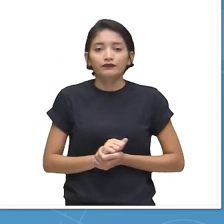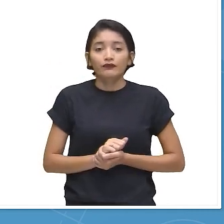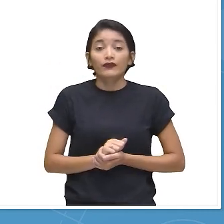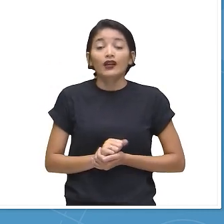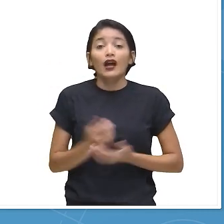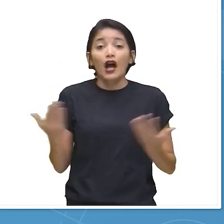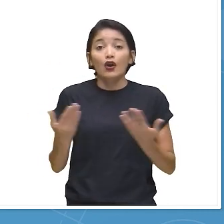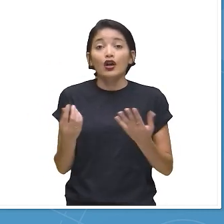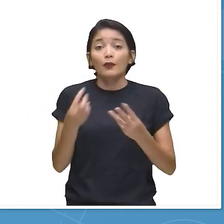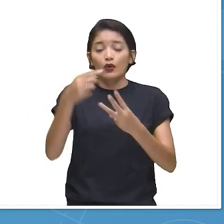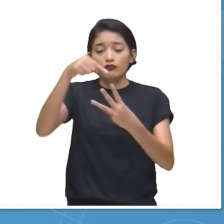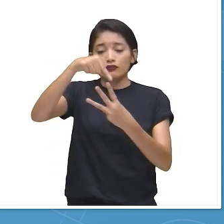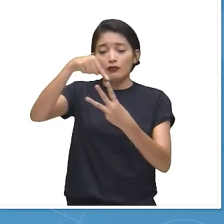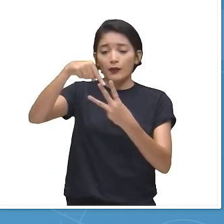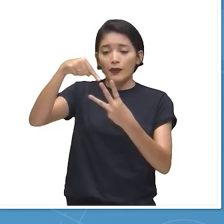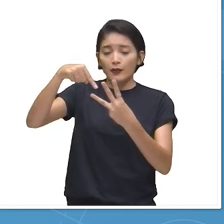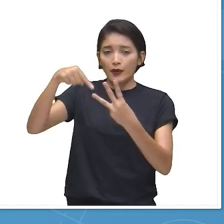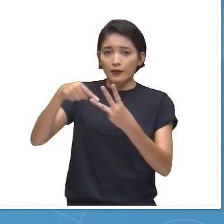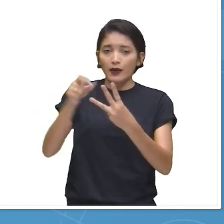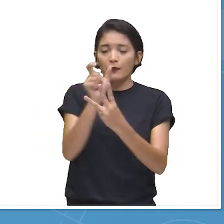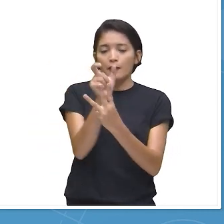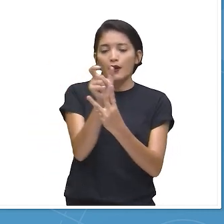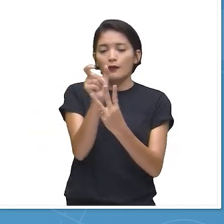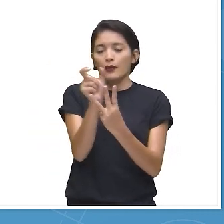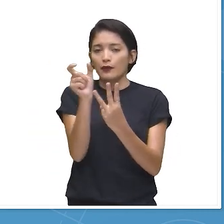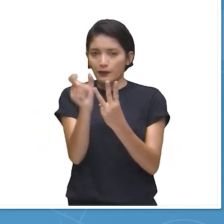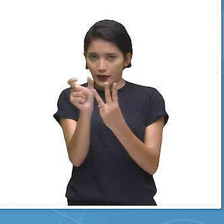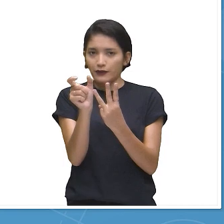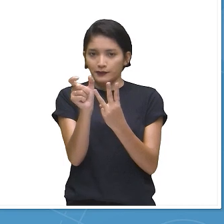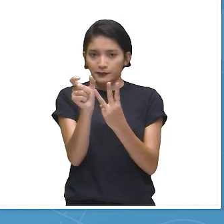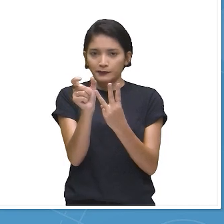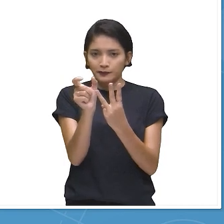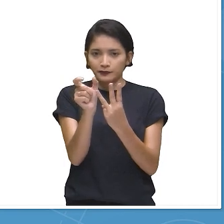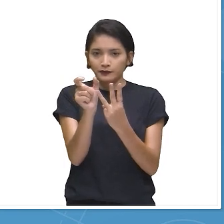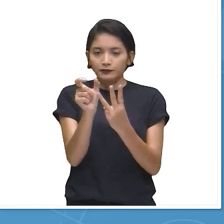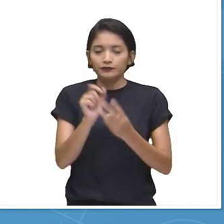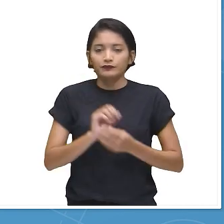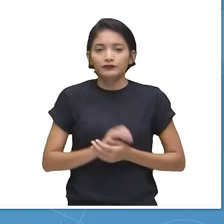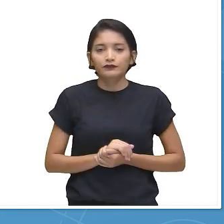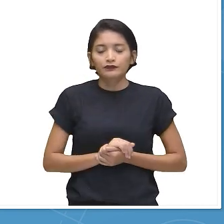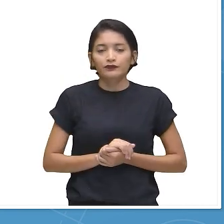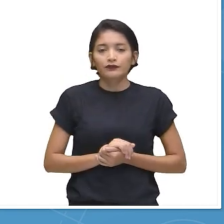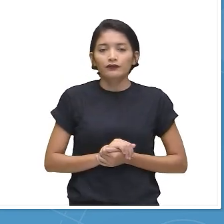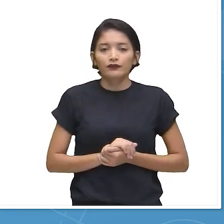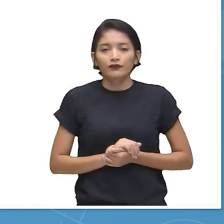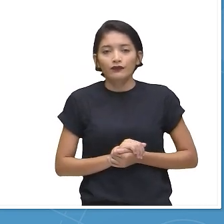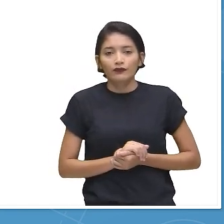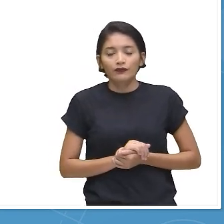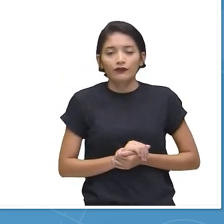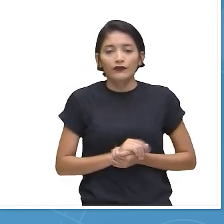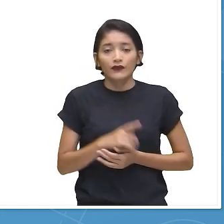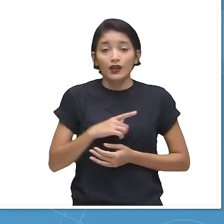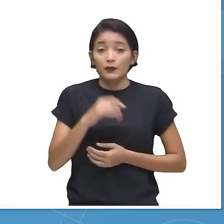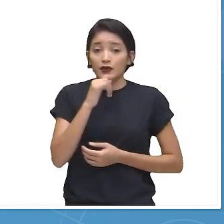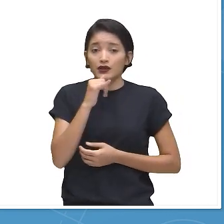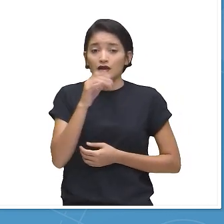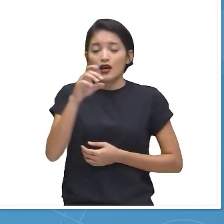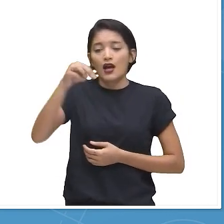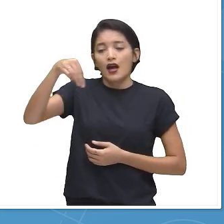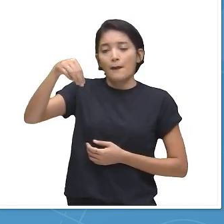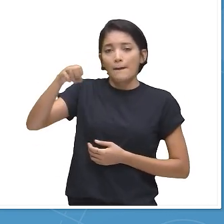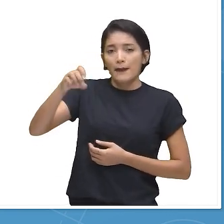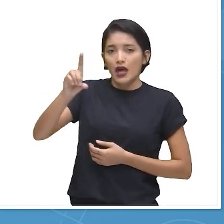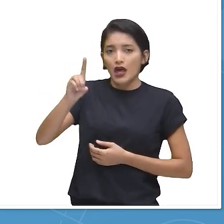por 3 sílabas, certo? Palavra constituída por 3 sílabas, então nós temos um exemplo aqui, médico,